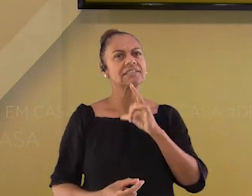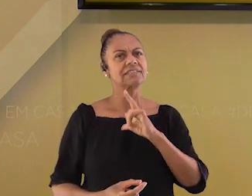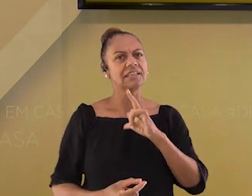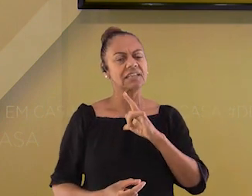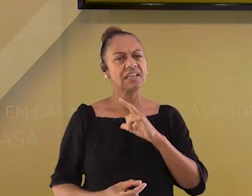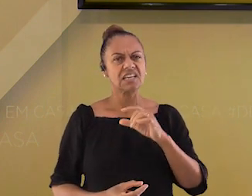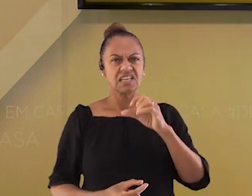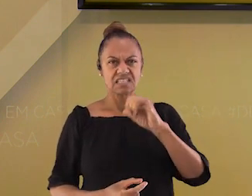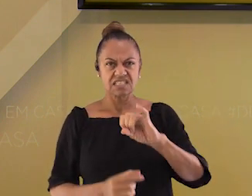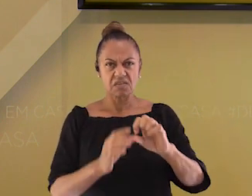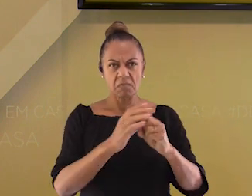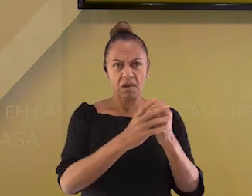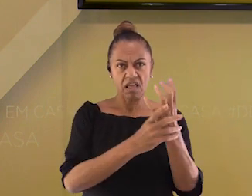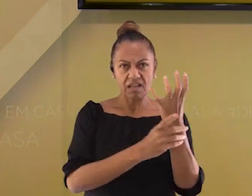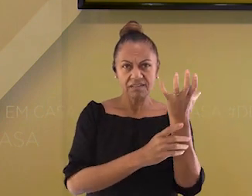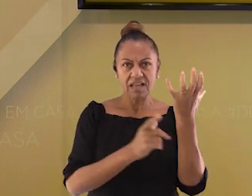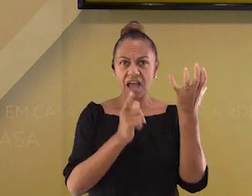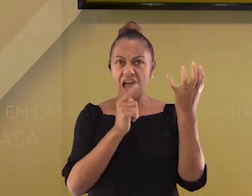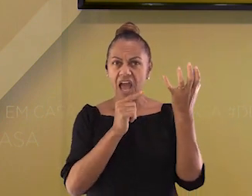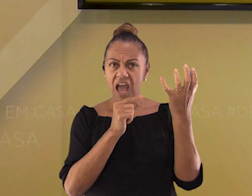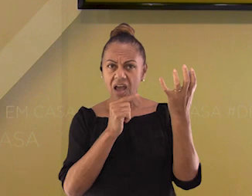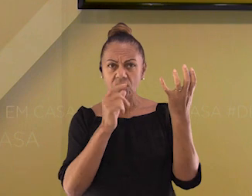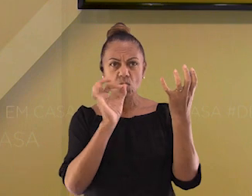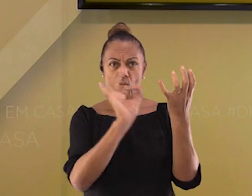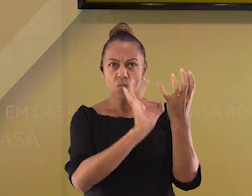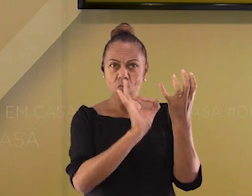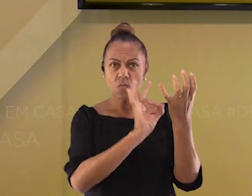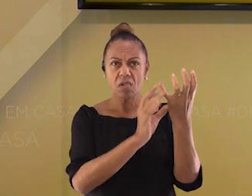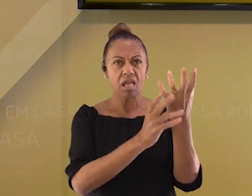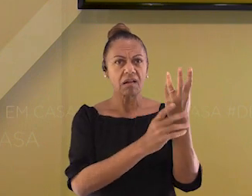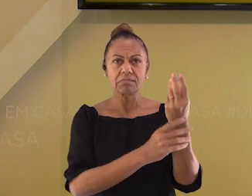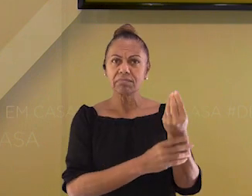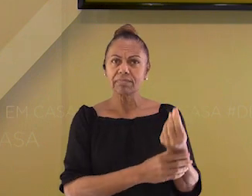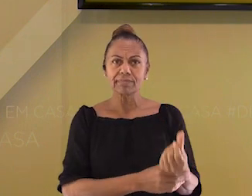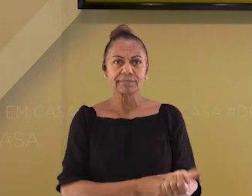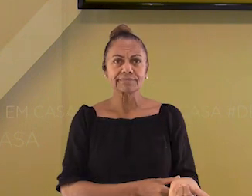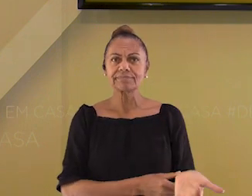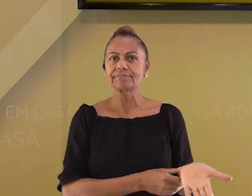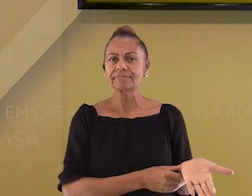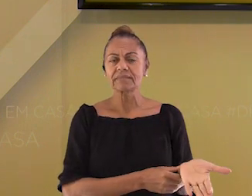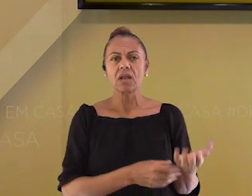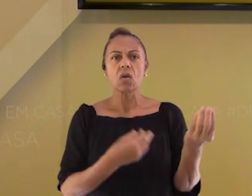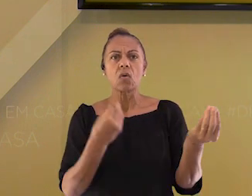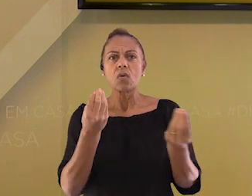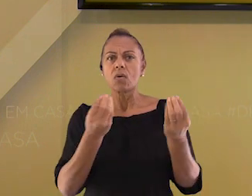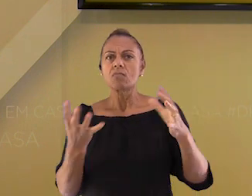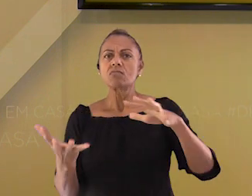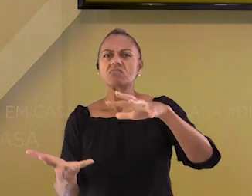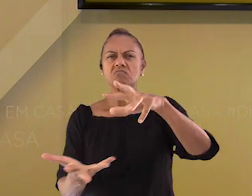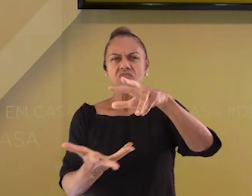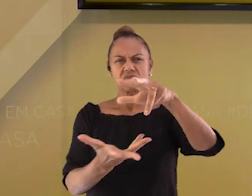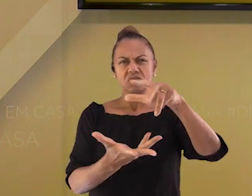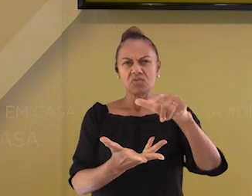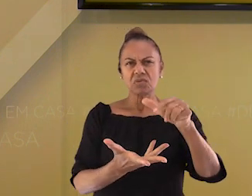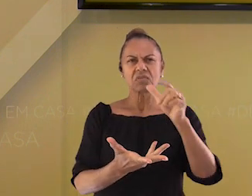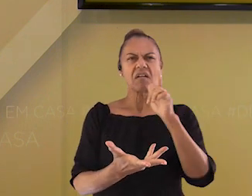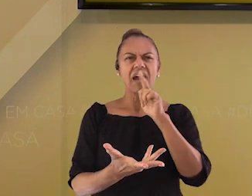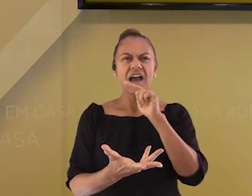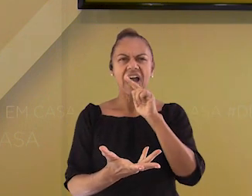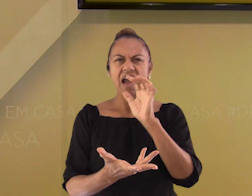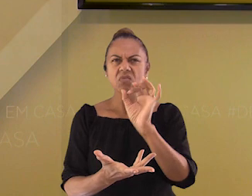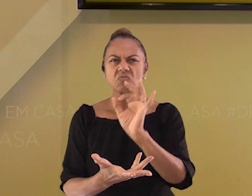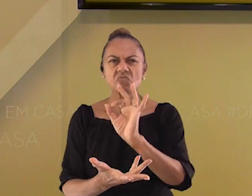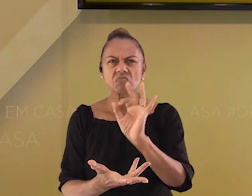houvesse água, provavelmente elas não existiriam. Já pensou como seria o mundo sem as